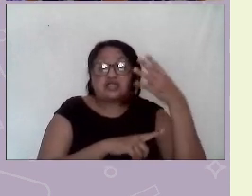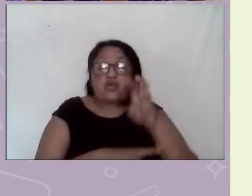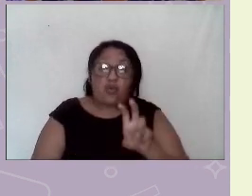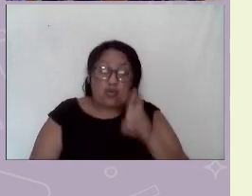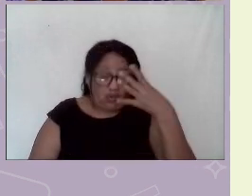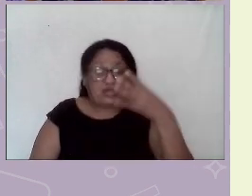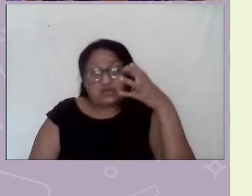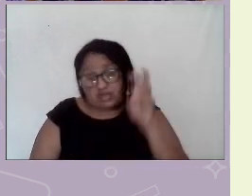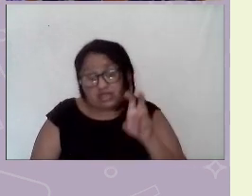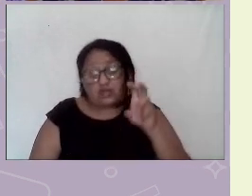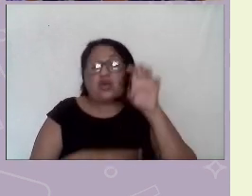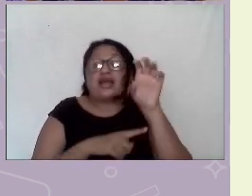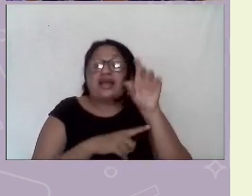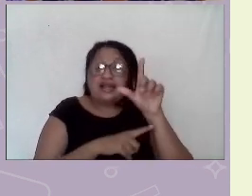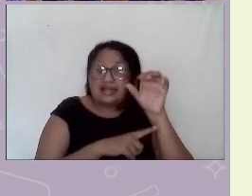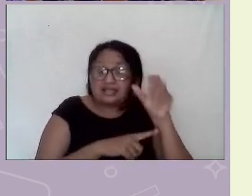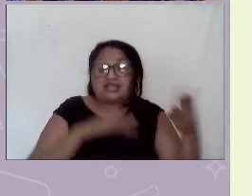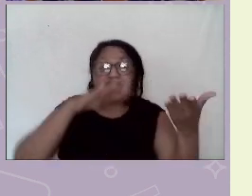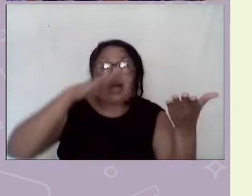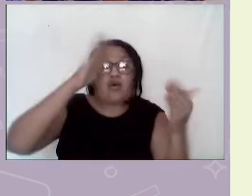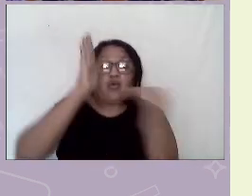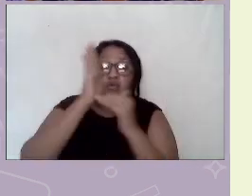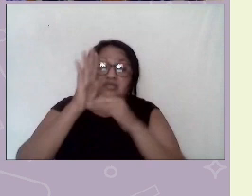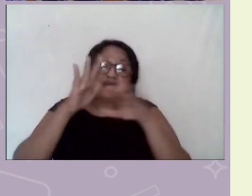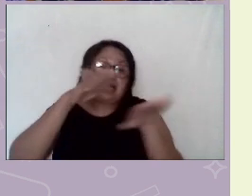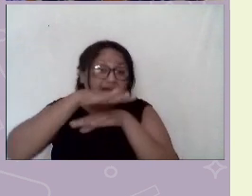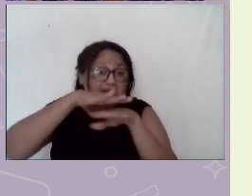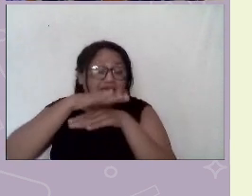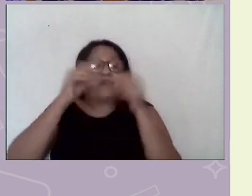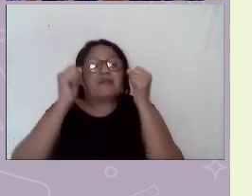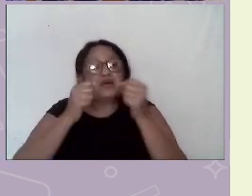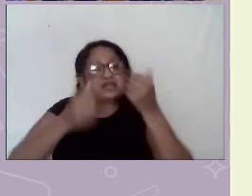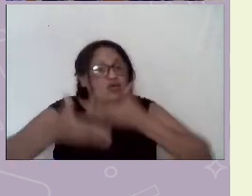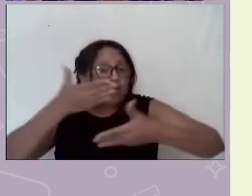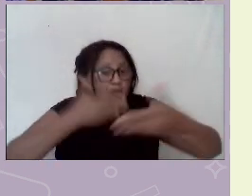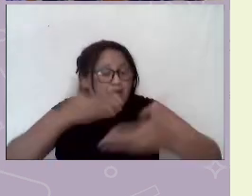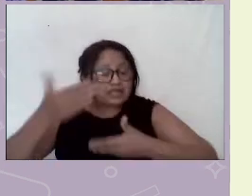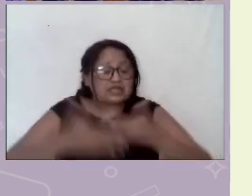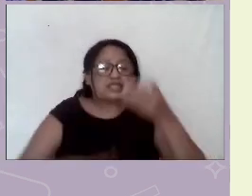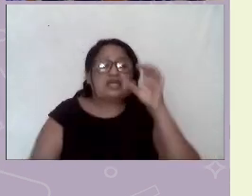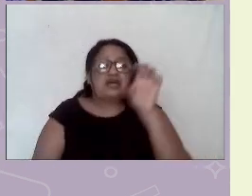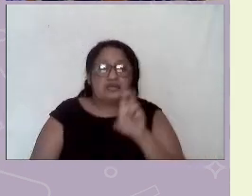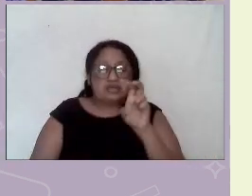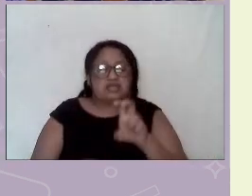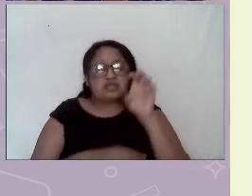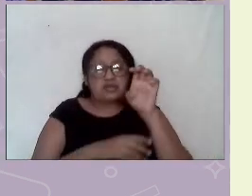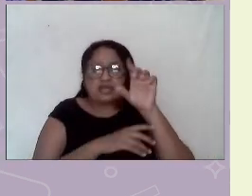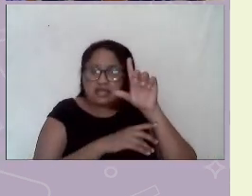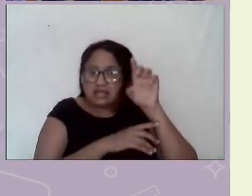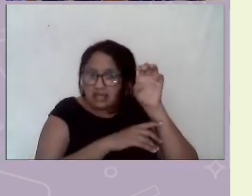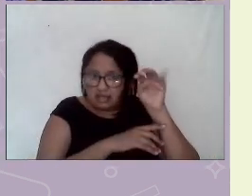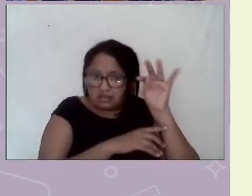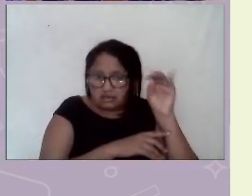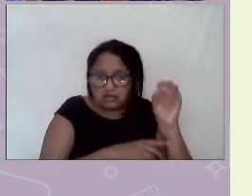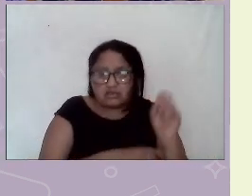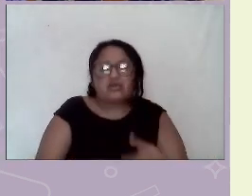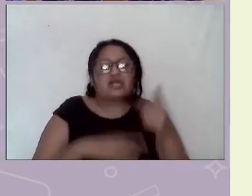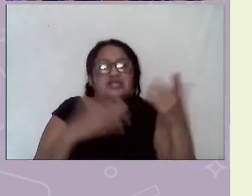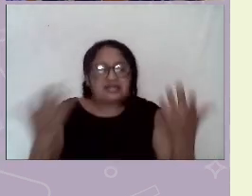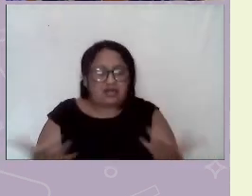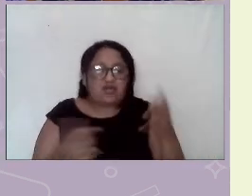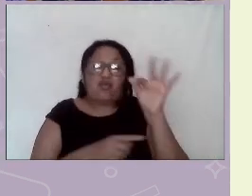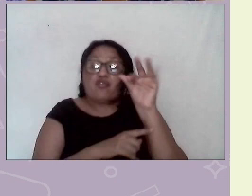elétrons na sua última camada podendo compartilhar esses 5 elétrons certo? então aqui o fósforo